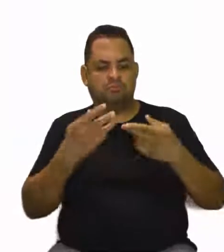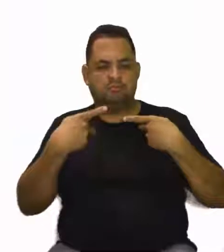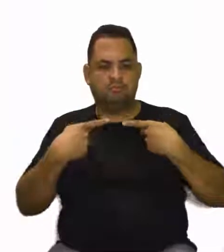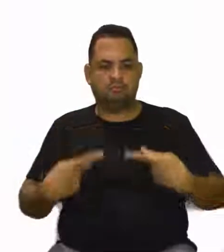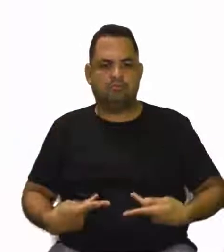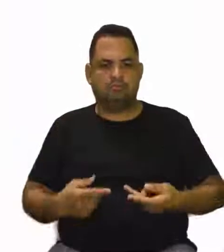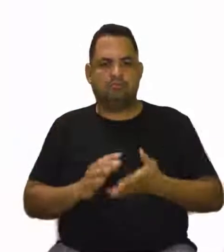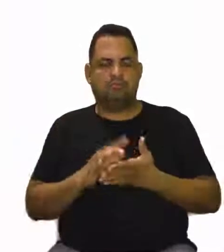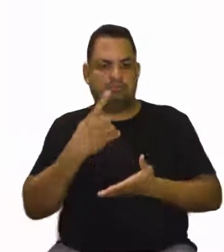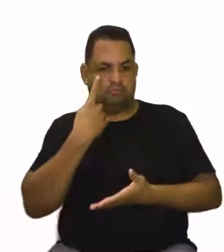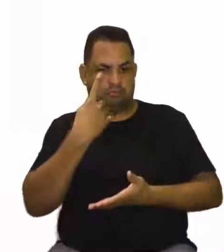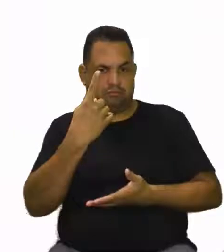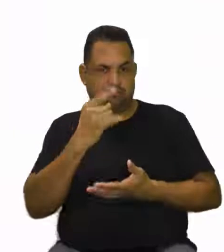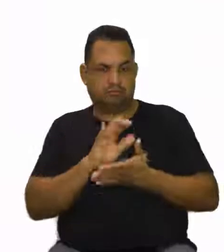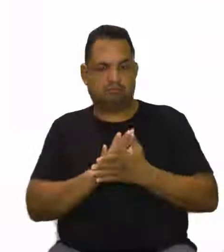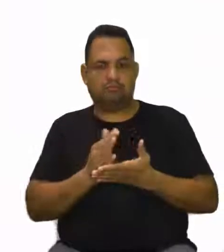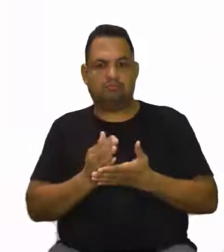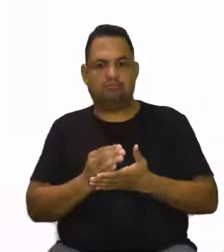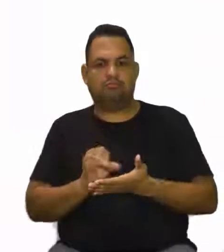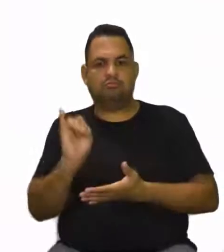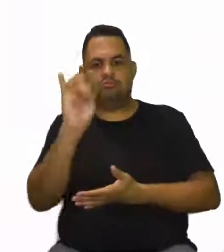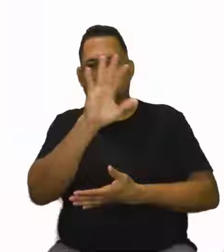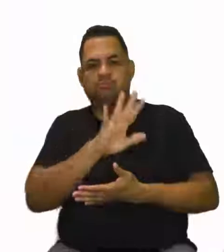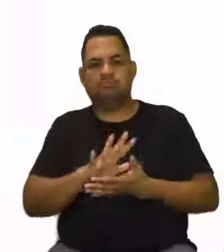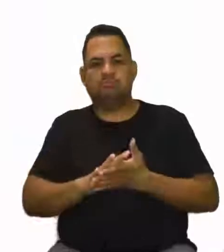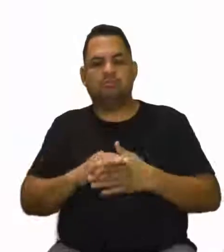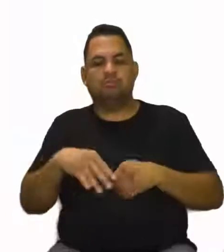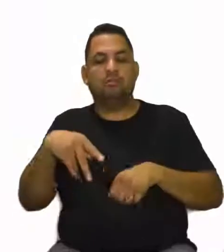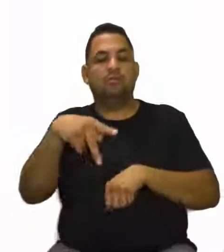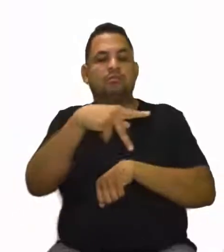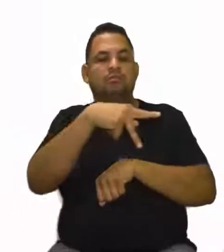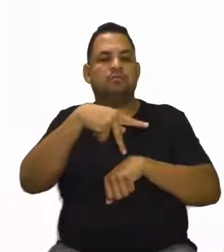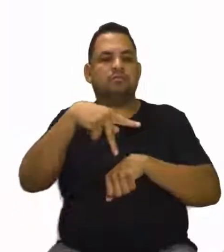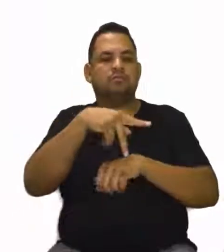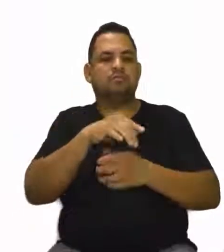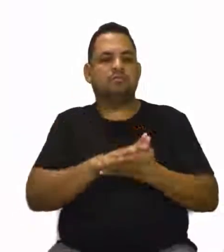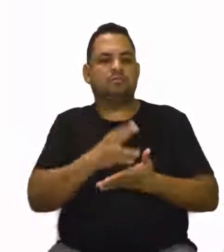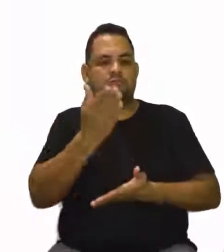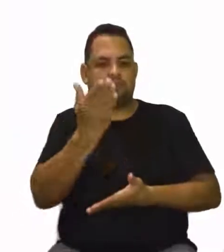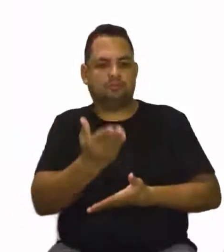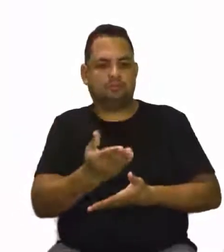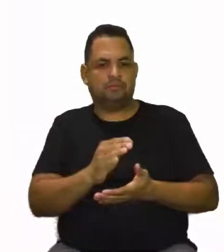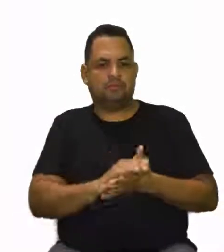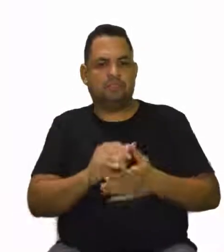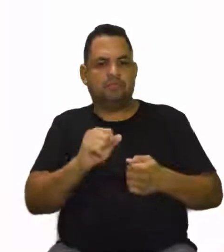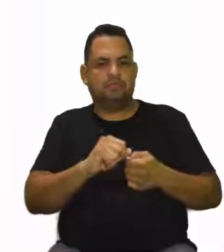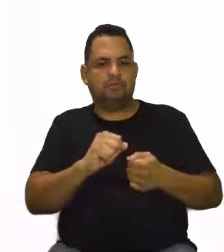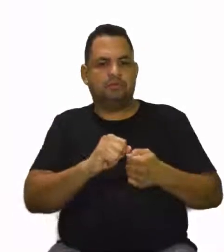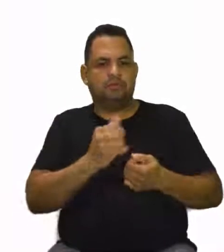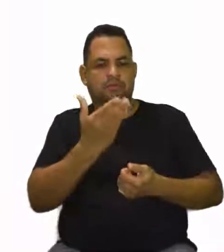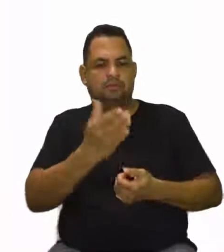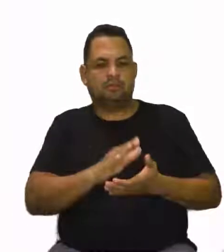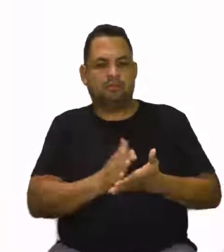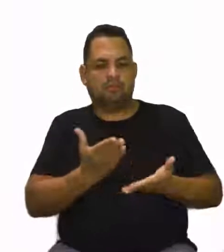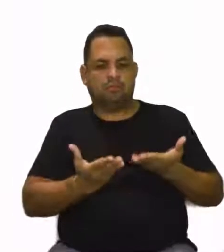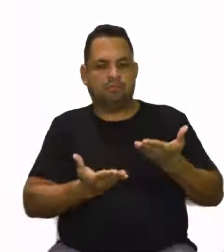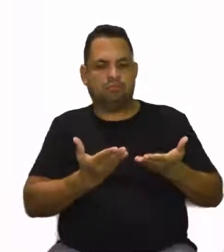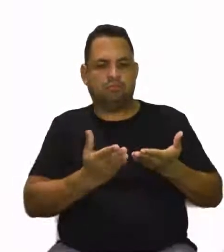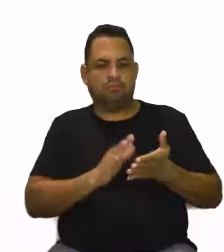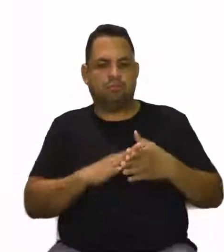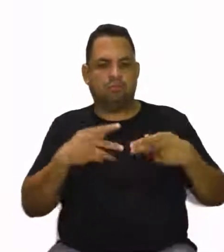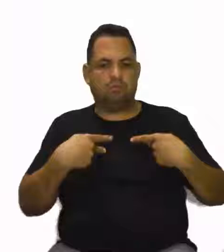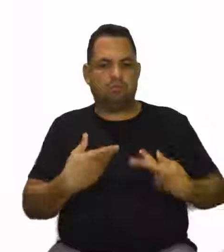corpo. A gente observa nessa outra imagem aqui da praça, que a moça está realizando ali um abdominal, o peso do próprio